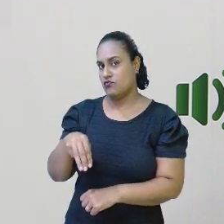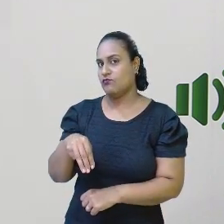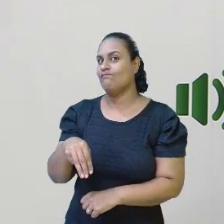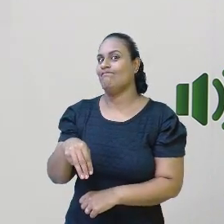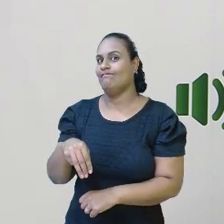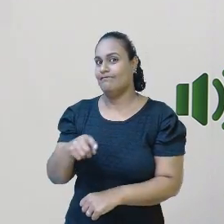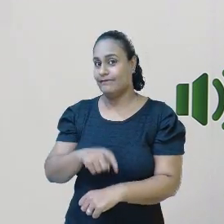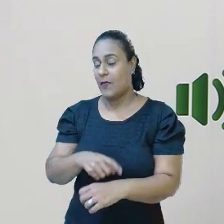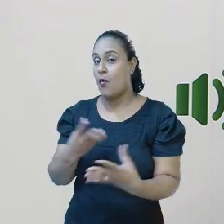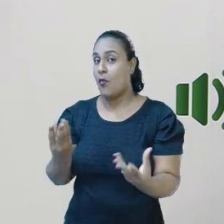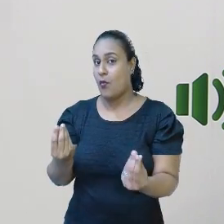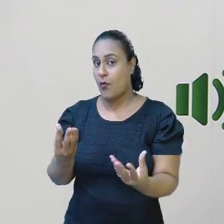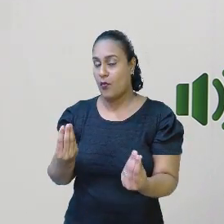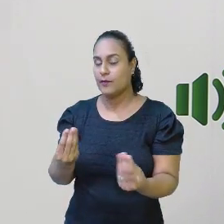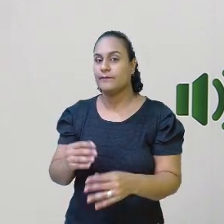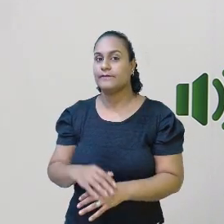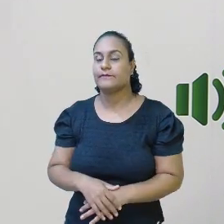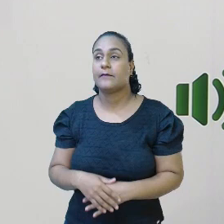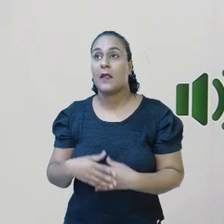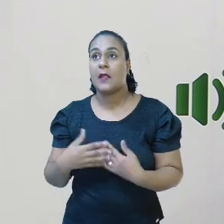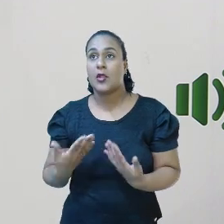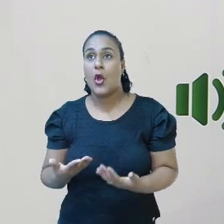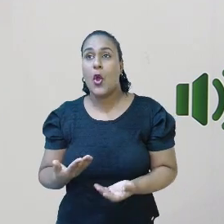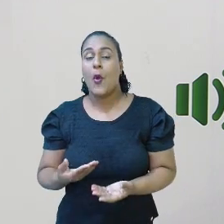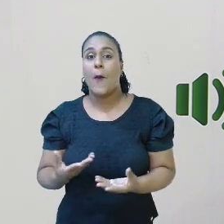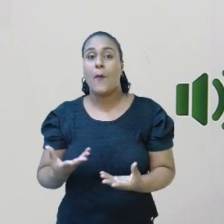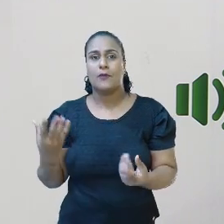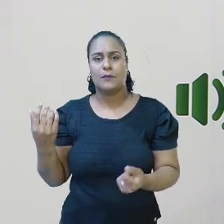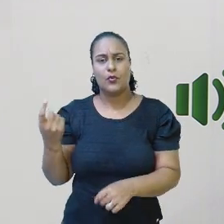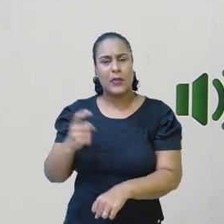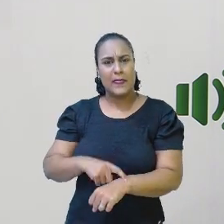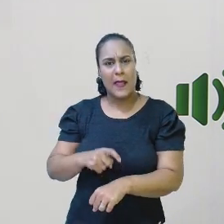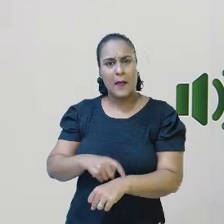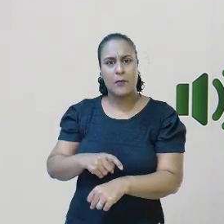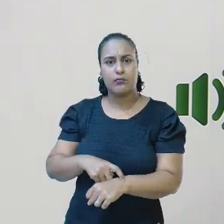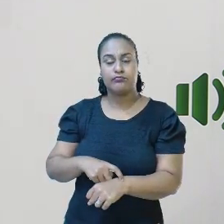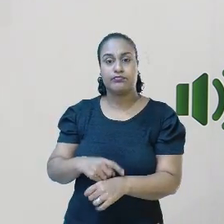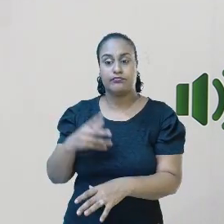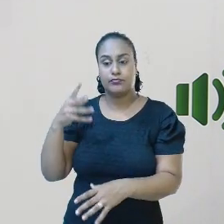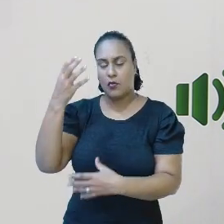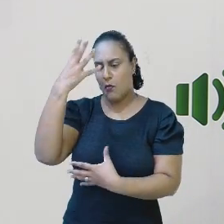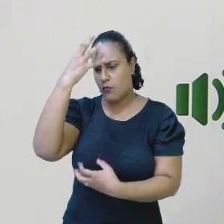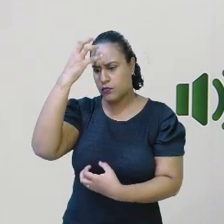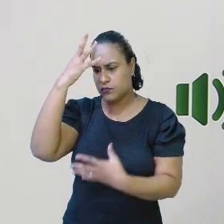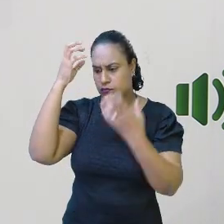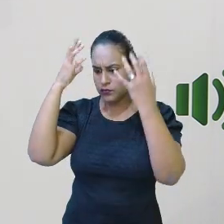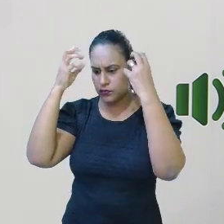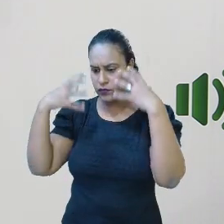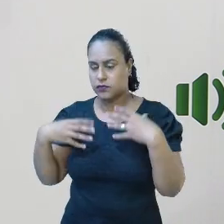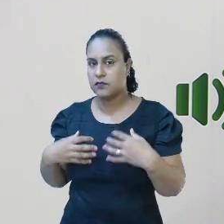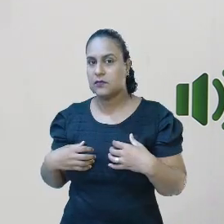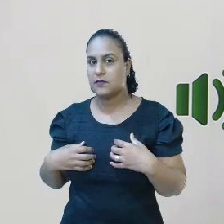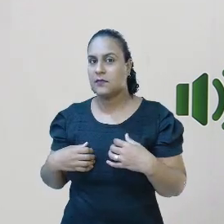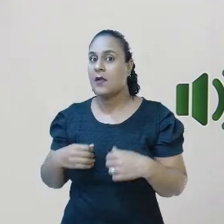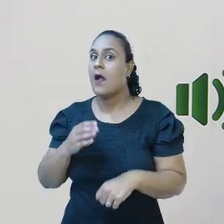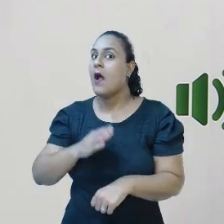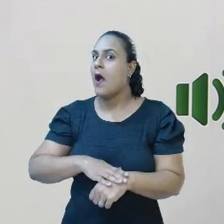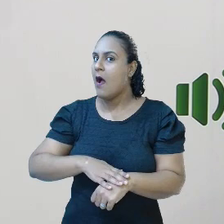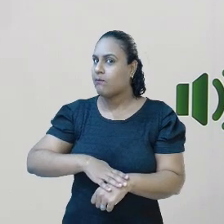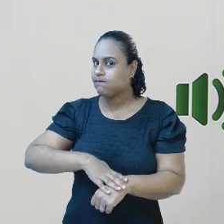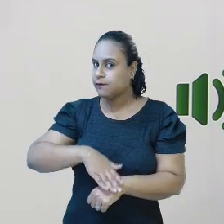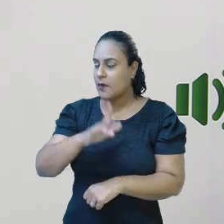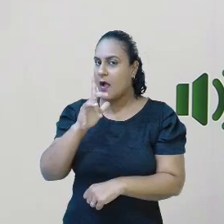Ou seja, quanto mais tempo você passar no banho, mais água está indo embora.